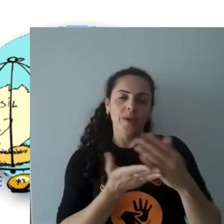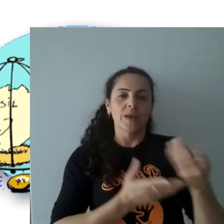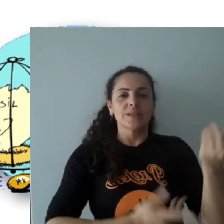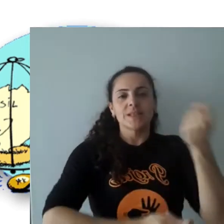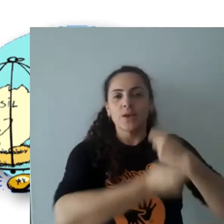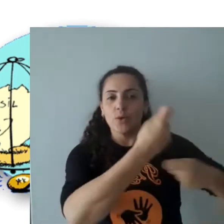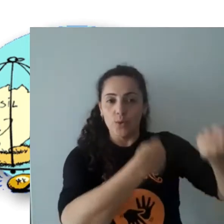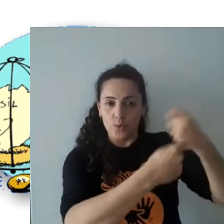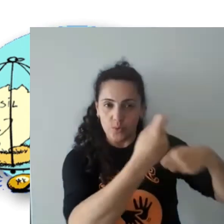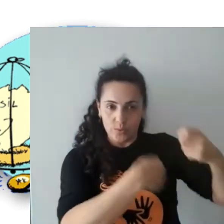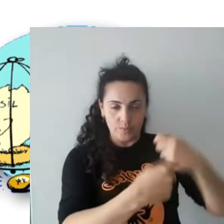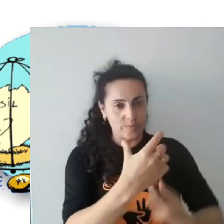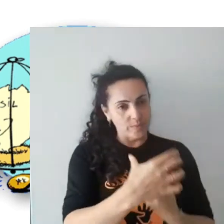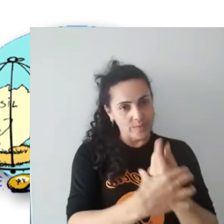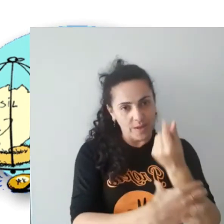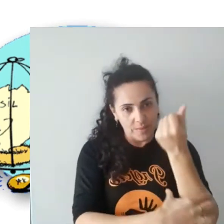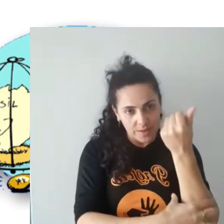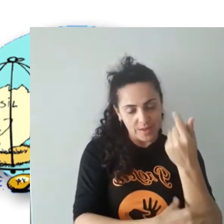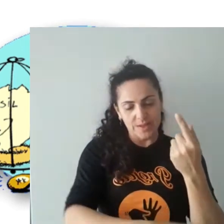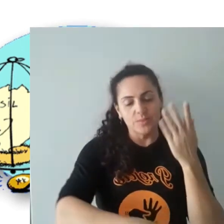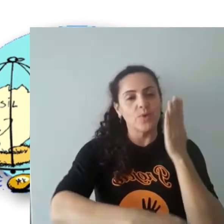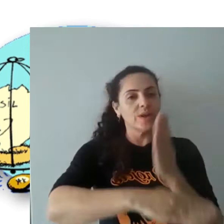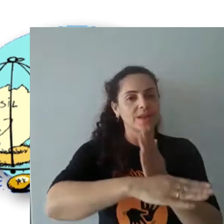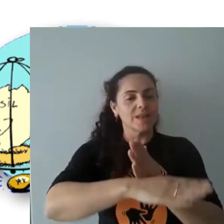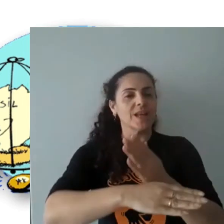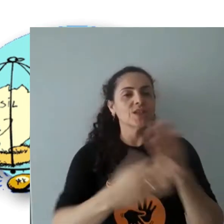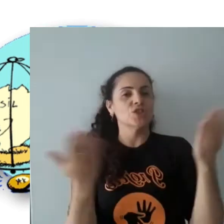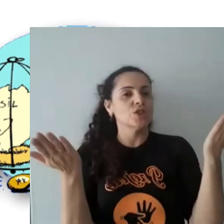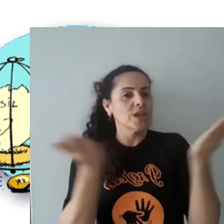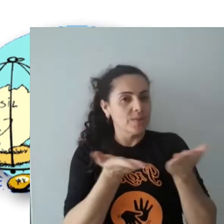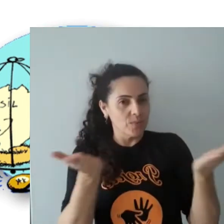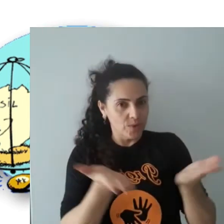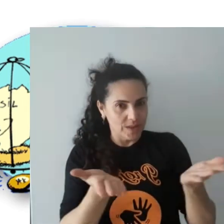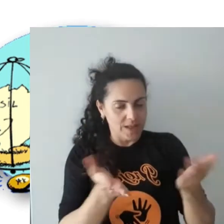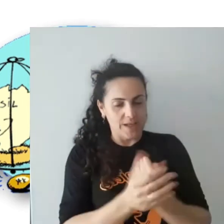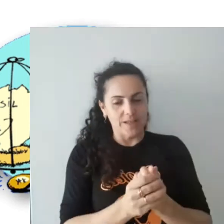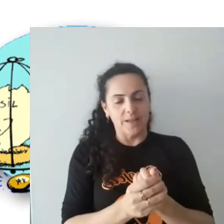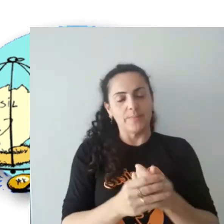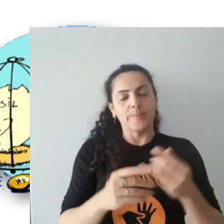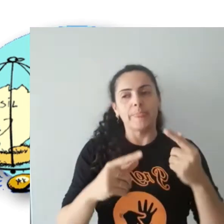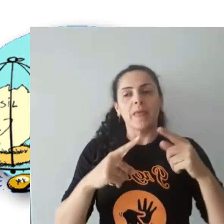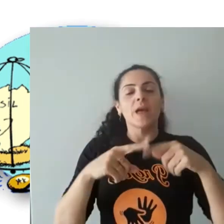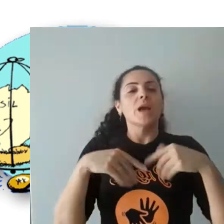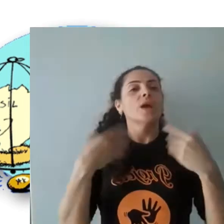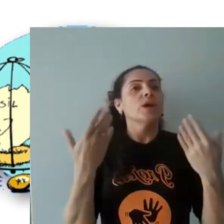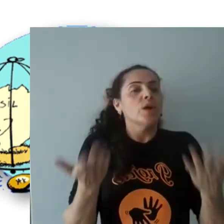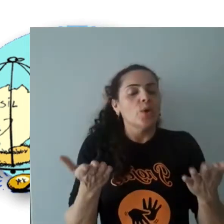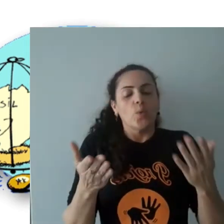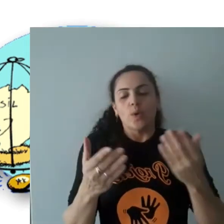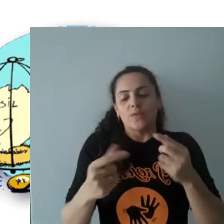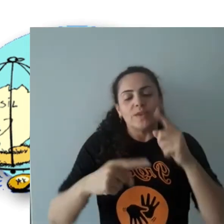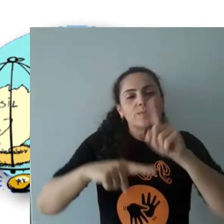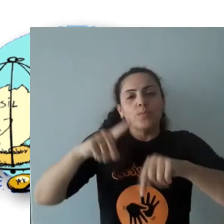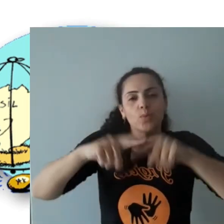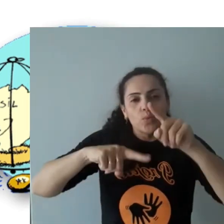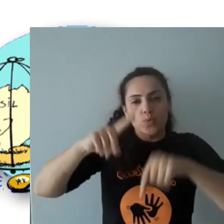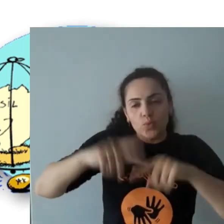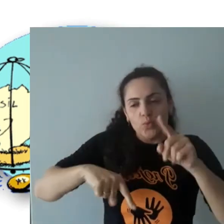totalmente artesanais para produtos mais manufaturados, né? E depois só na industrialização que a gente tem